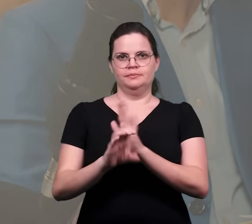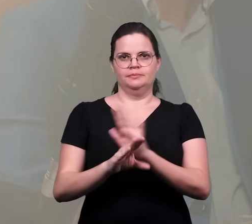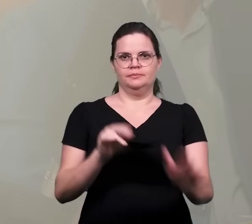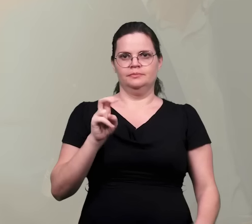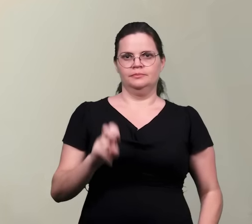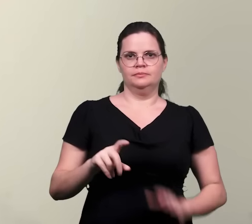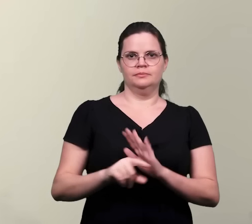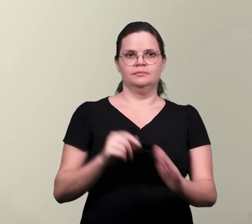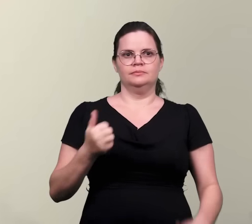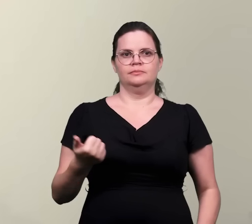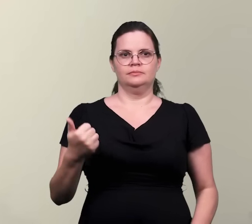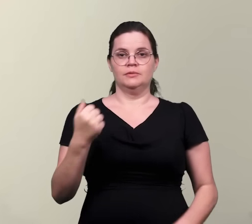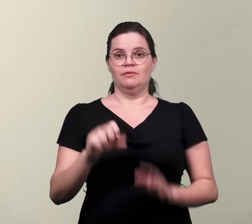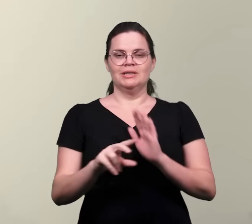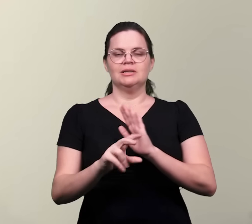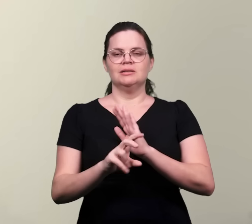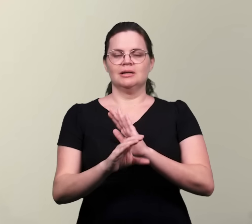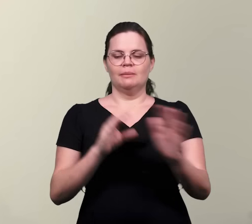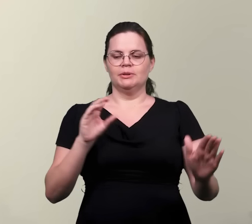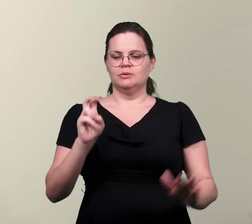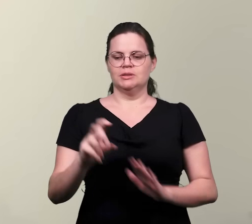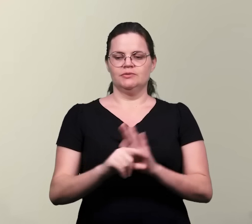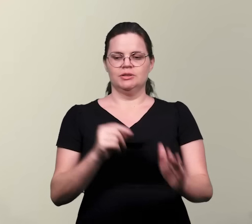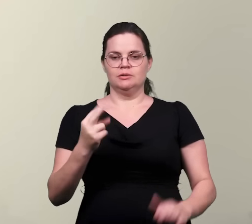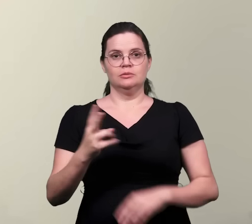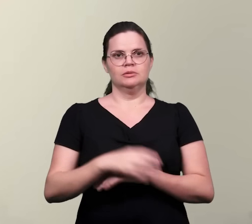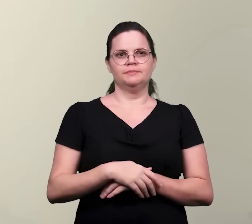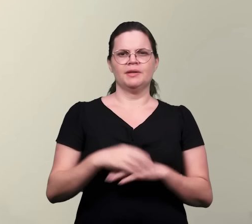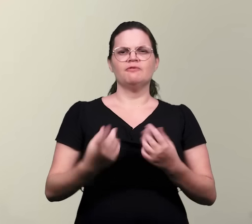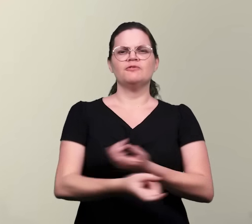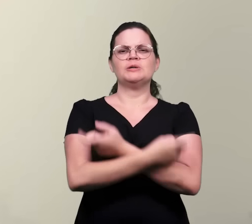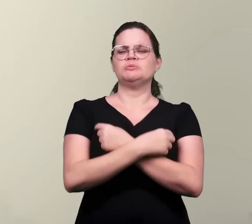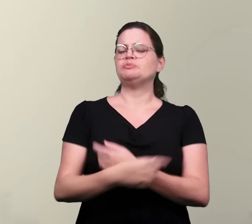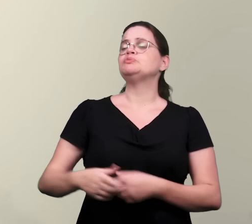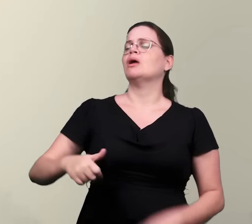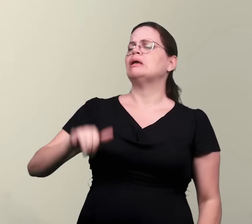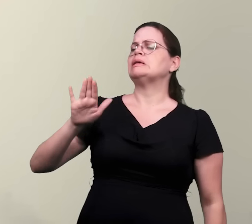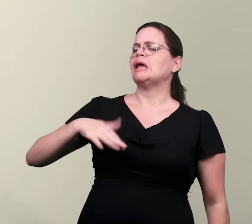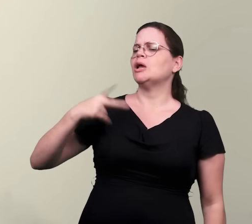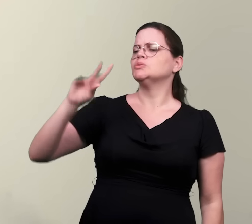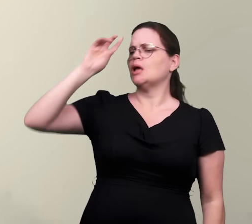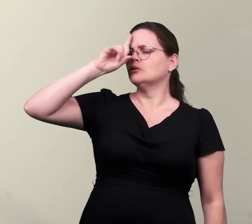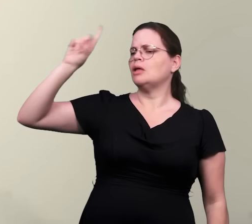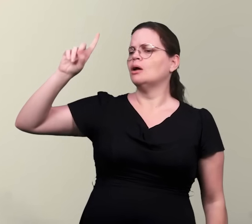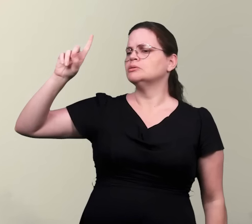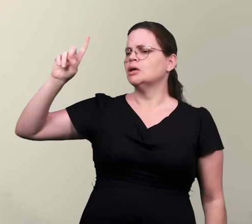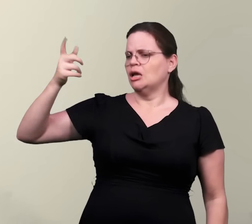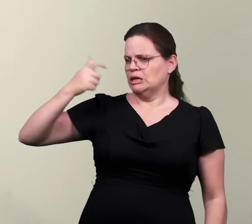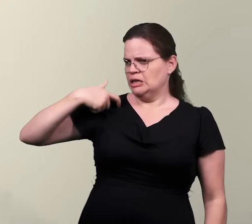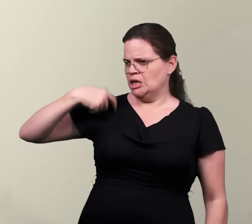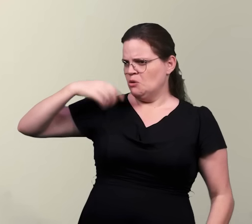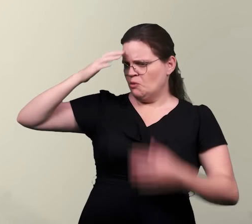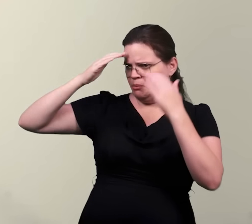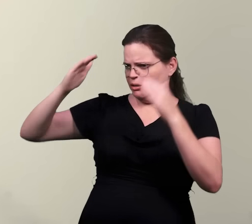Êxodo 5:2 fala, mas Faraó disse, quem é o Senhor, cuja voz eu ouvirei para deixar